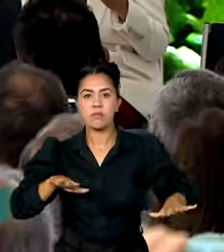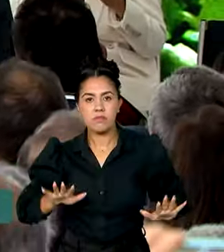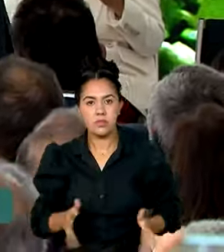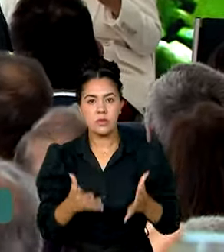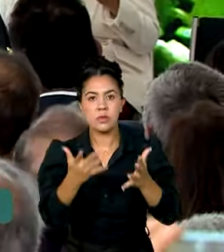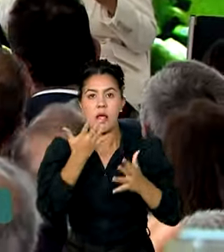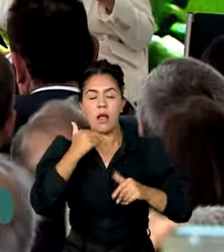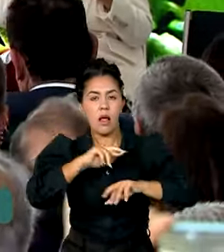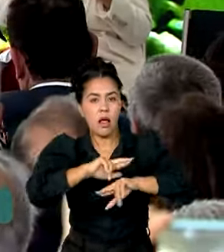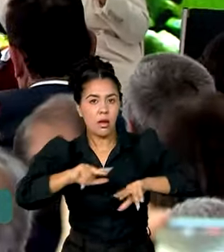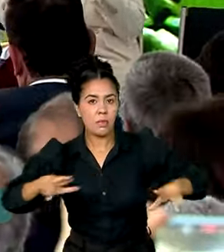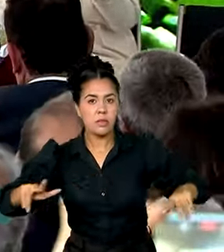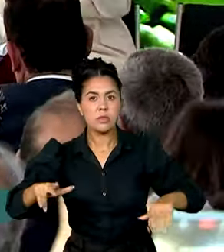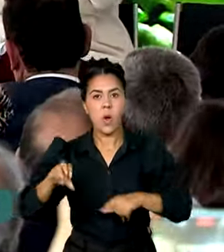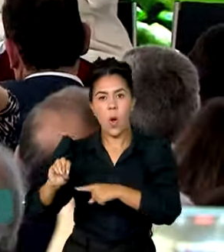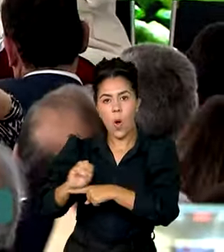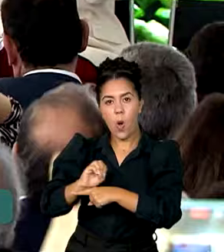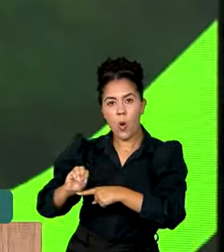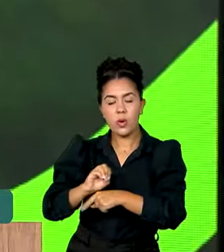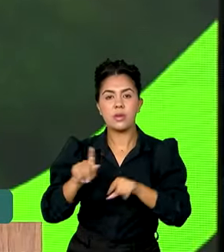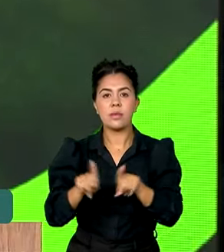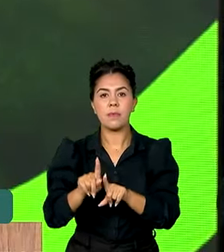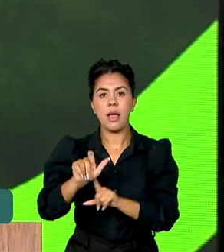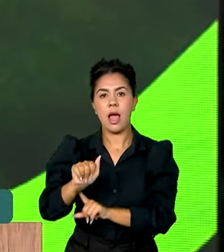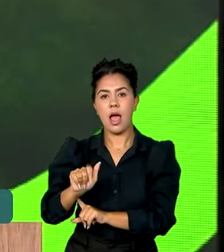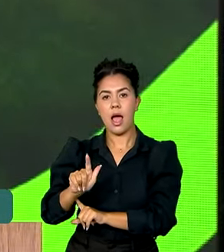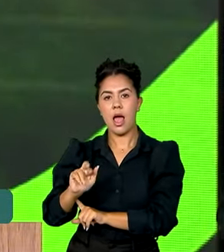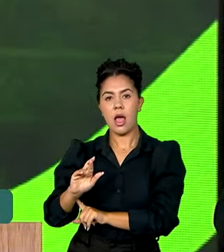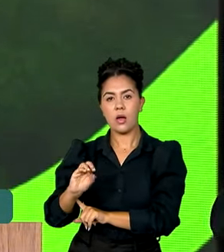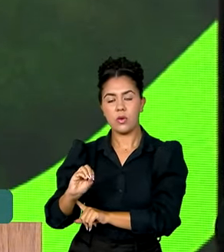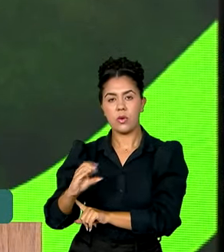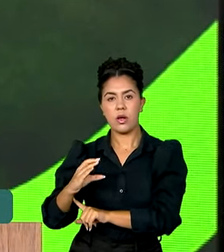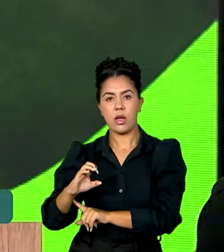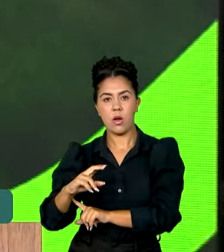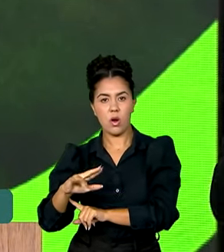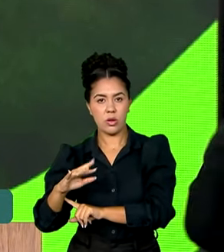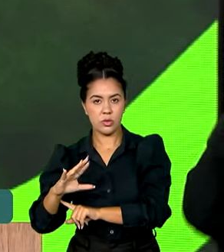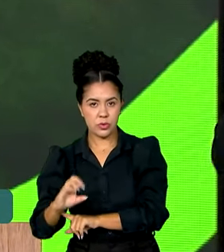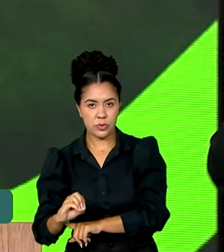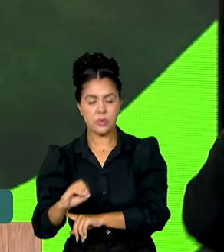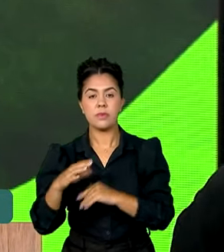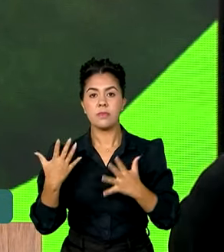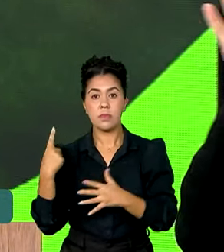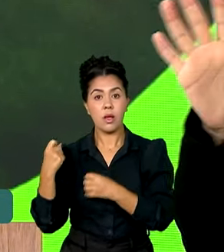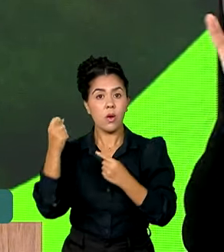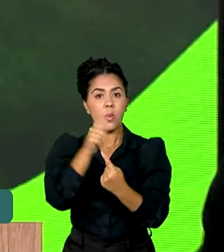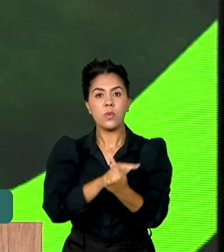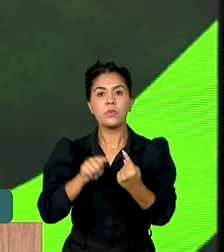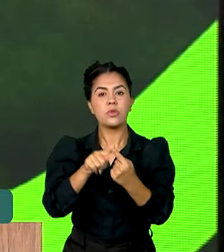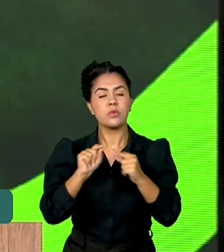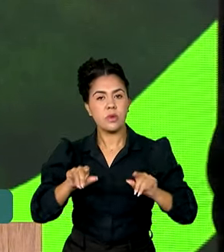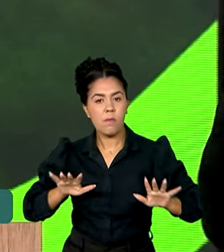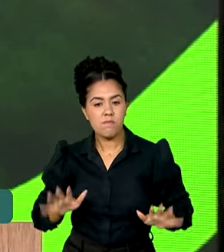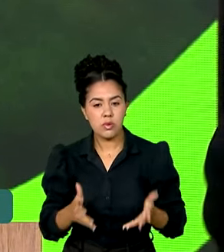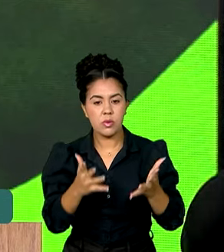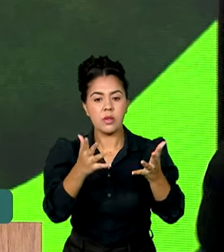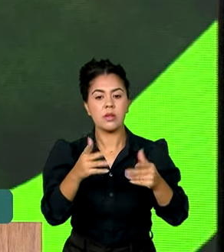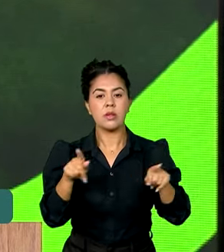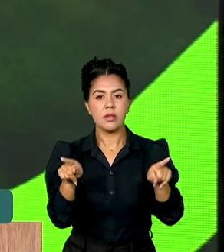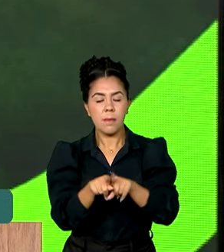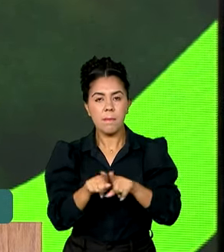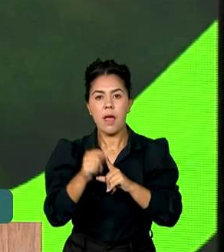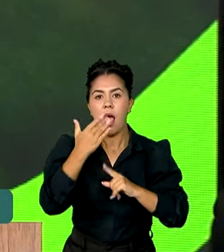alimentos orgânicos e agroecológicos o planap vai ampliar a produção e o processamento de alimentos